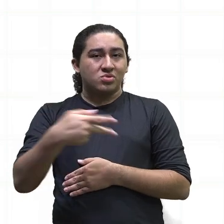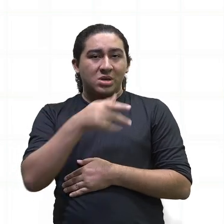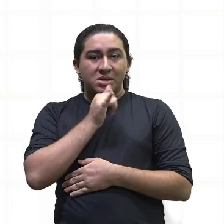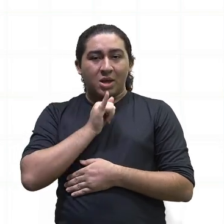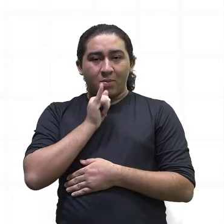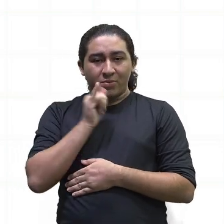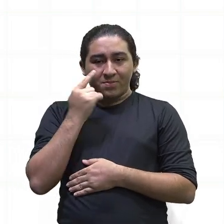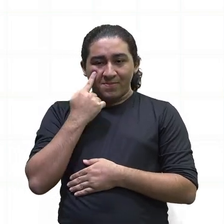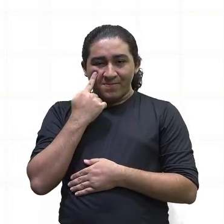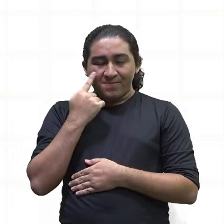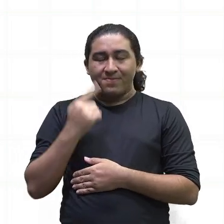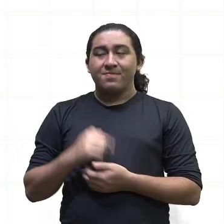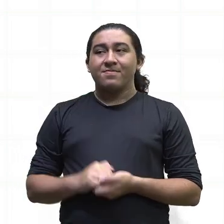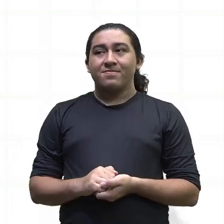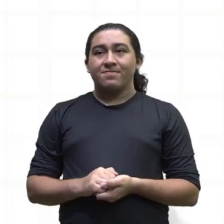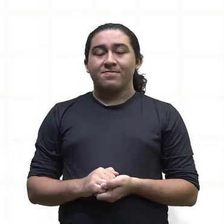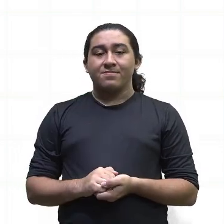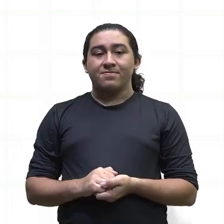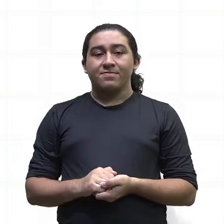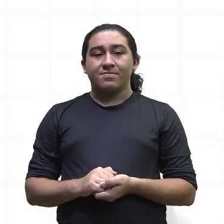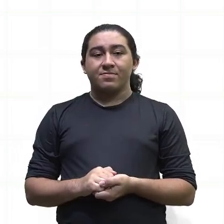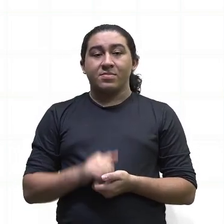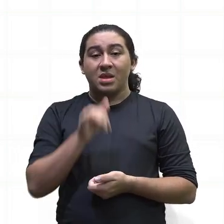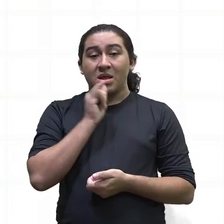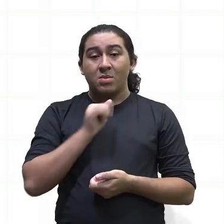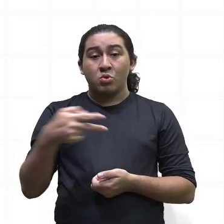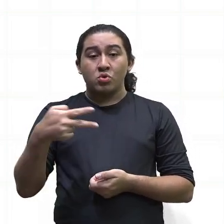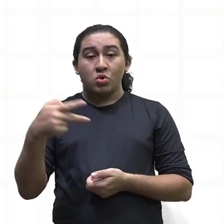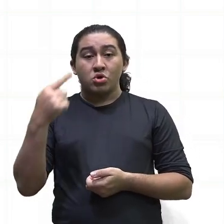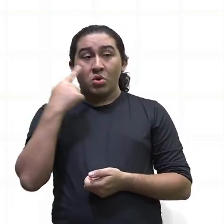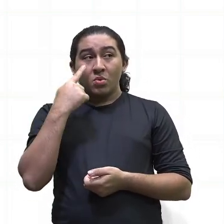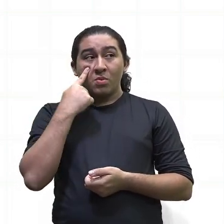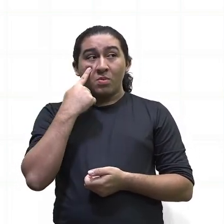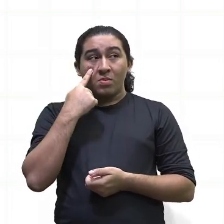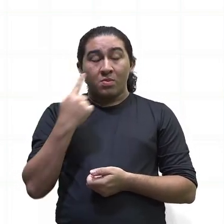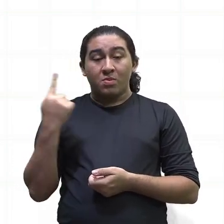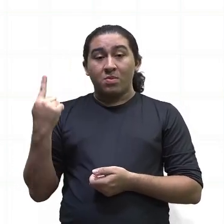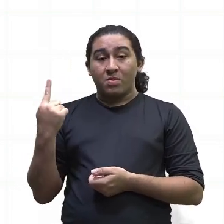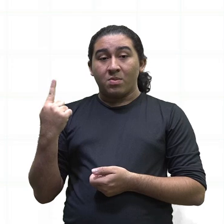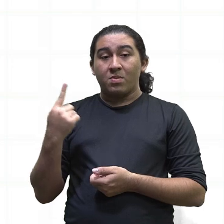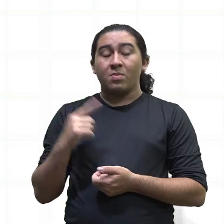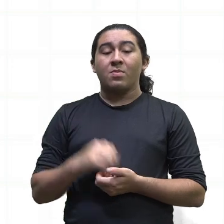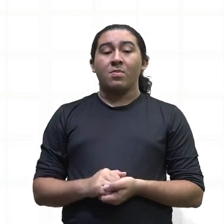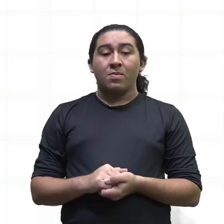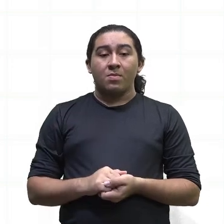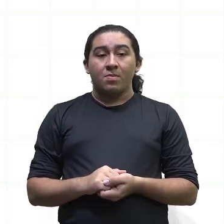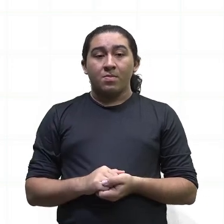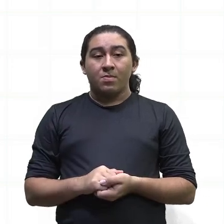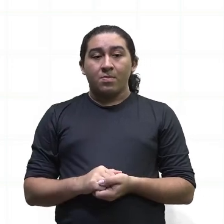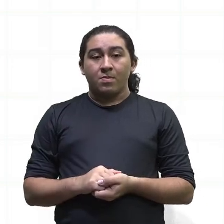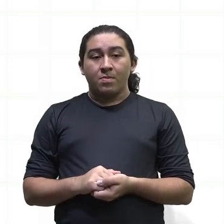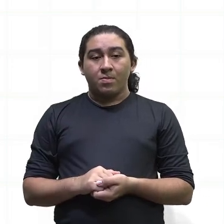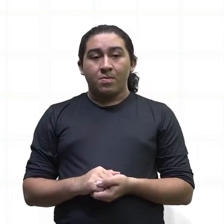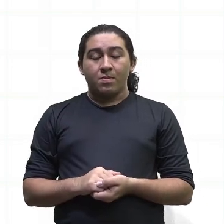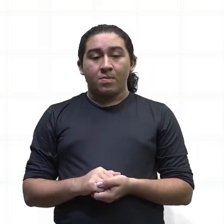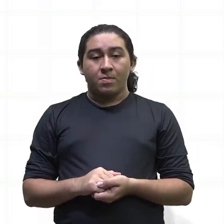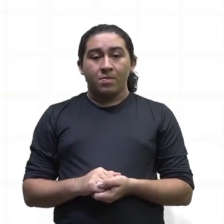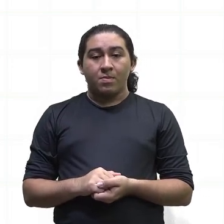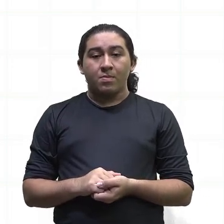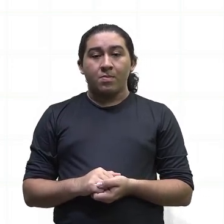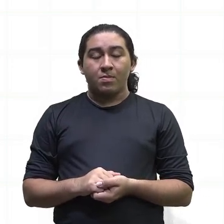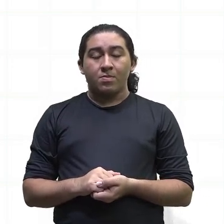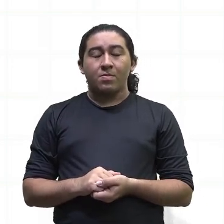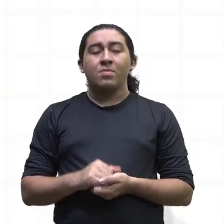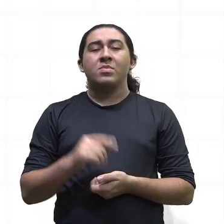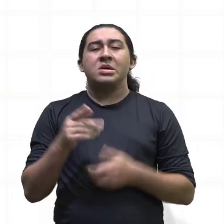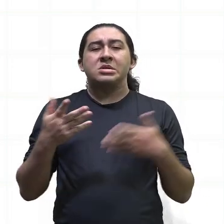exemplo. Vamos lá. Olha só, no exemplo 2 está aí, ó. O do edifício cochilava. Porteiro cochilava.